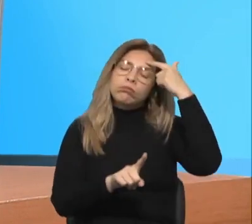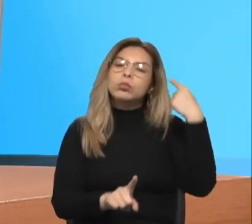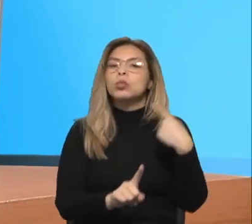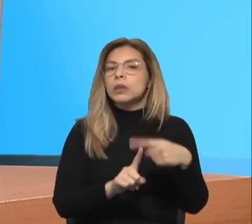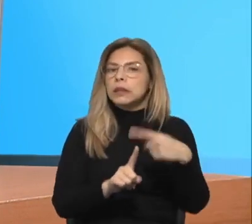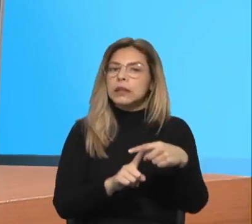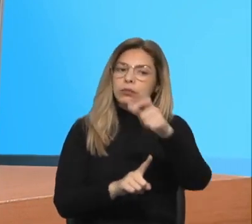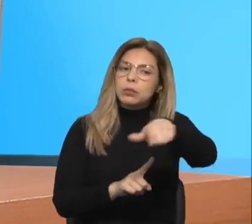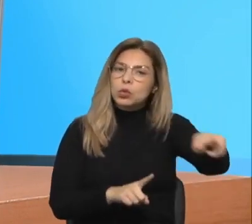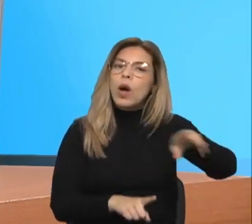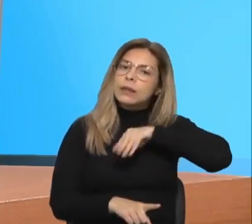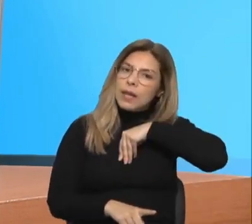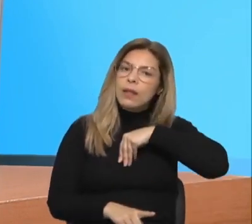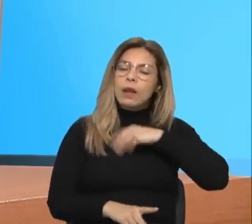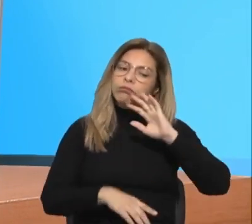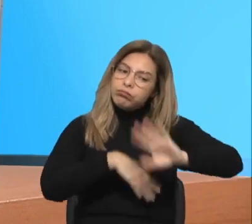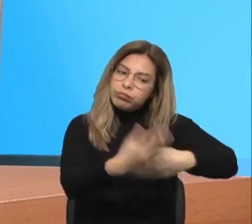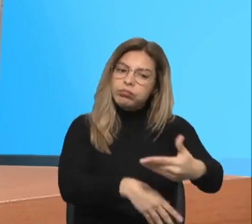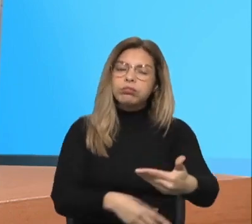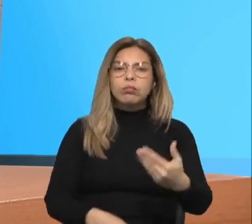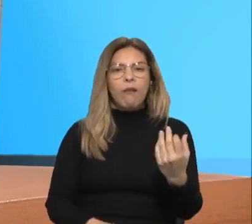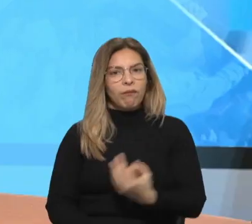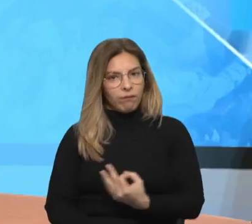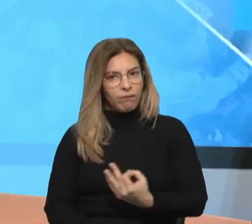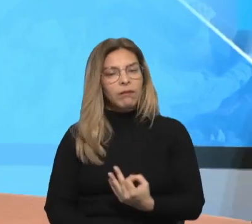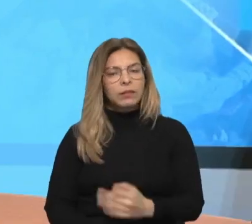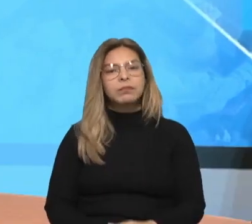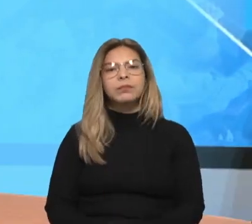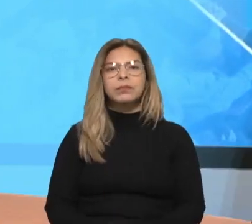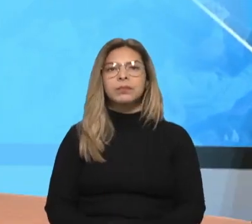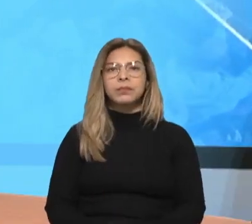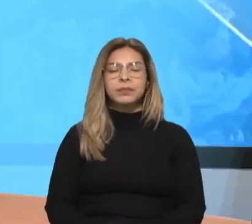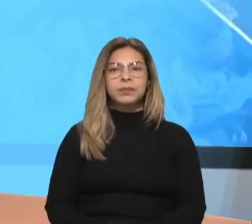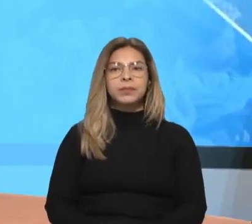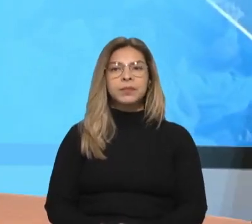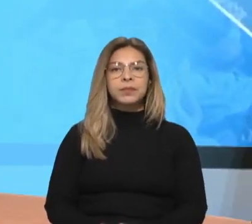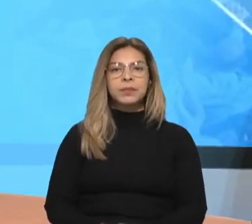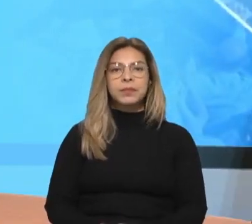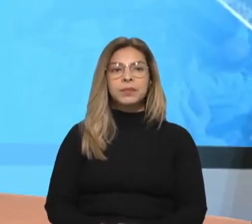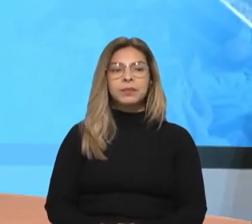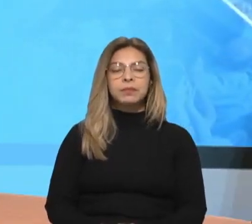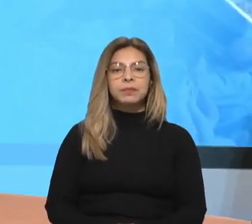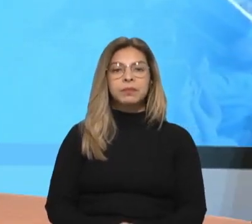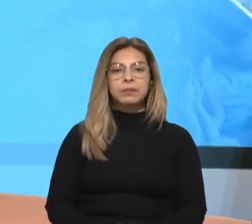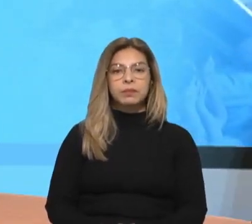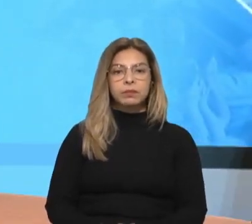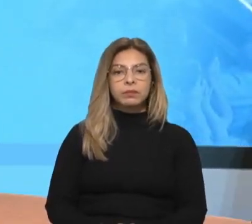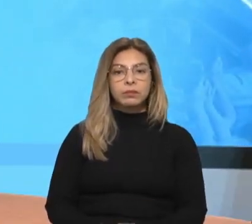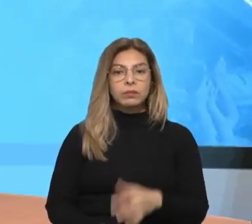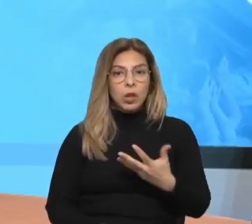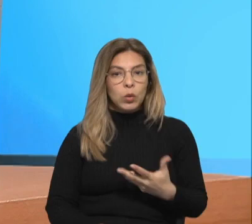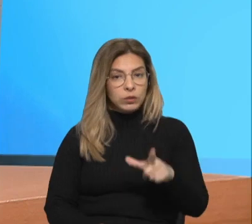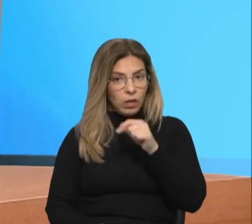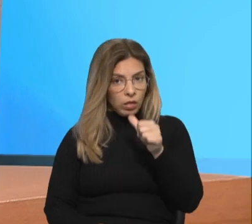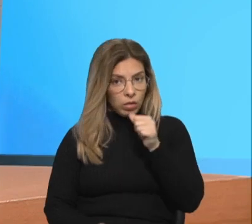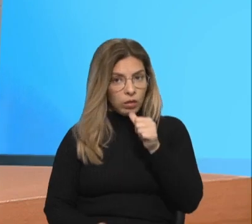houve reino a acontecer. Reino a acontecer a partir da recepção deste documento. E uma iniciativa que está em curso,